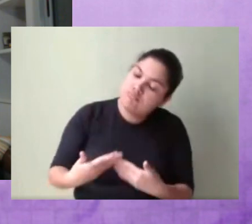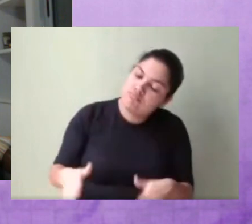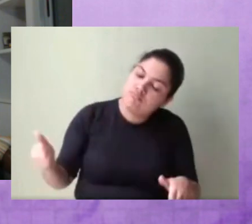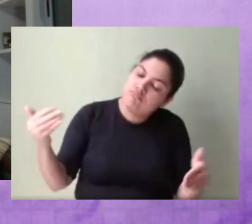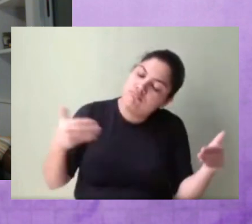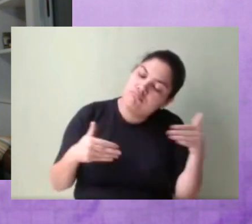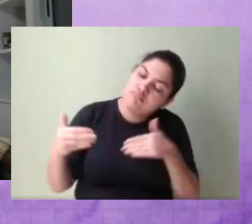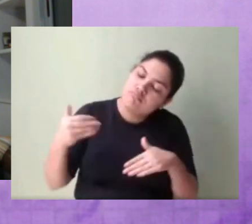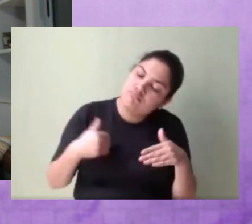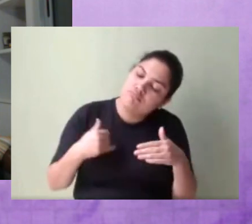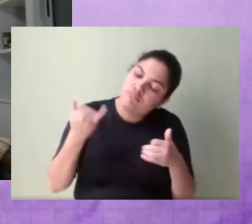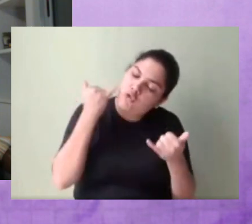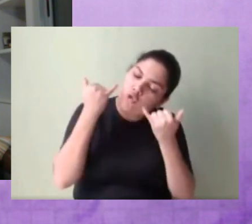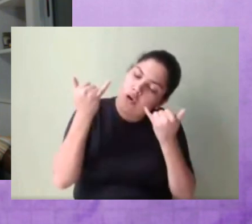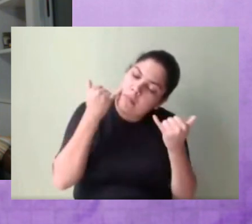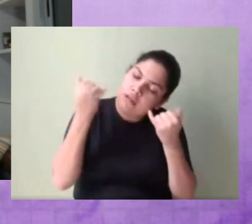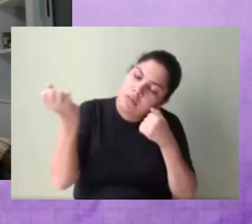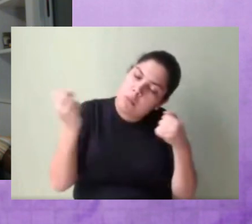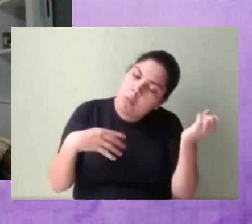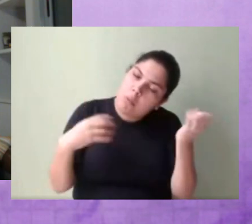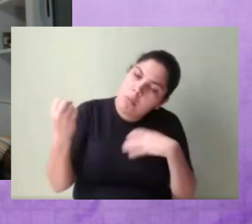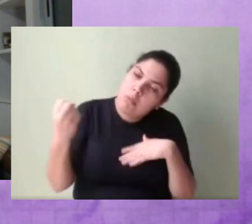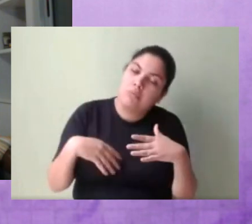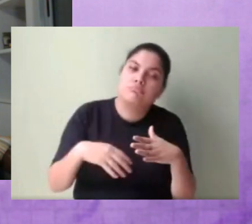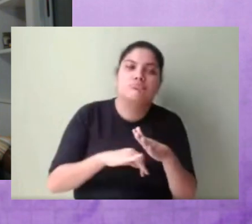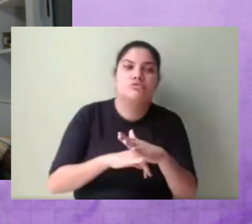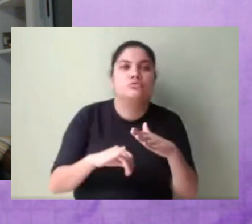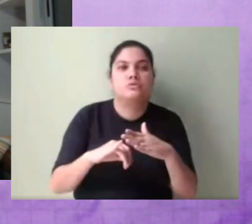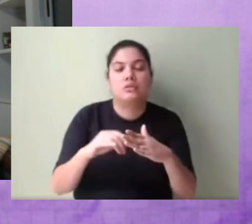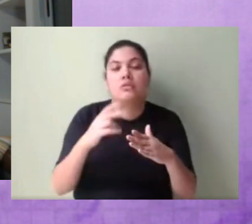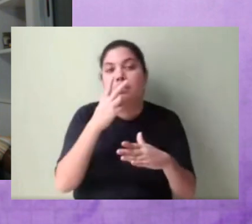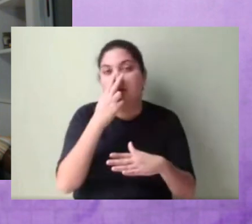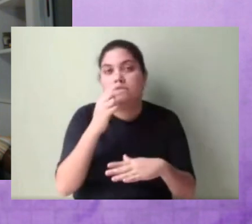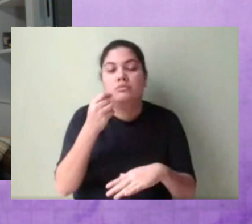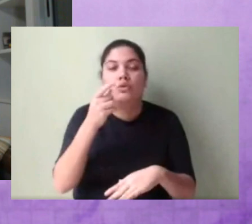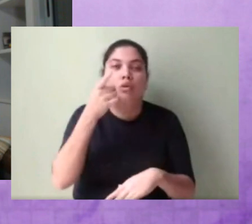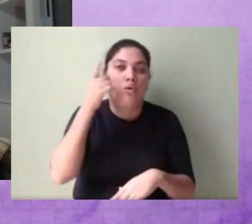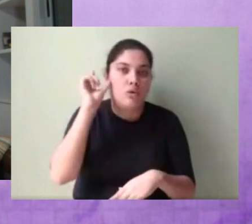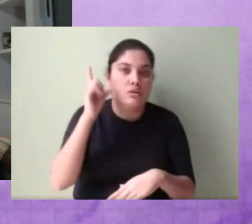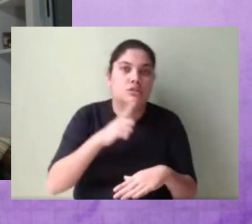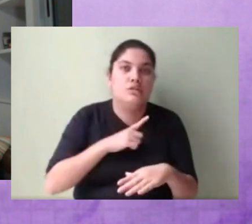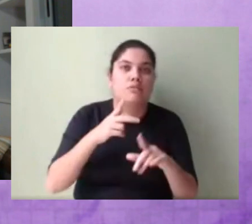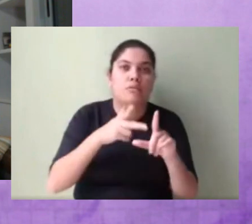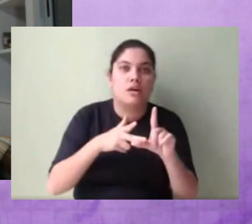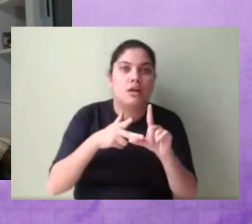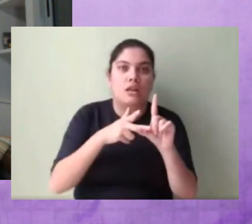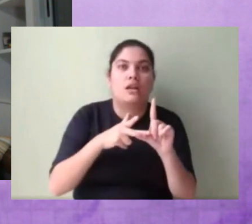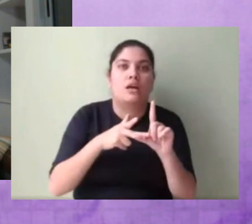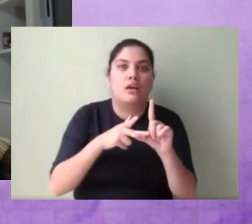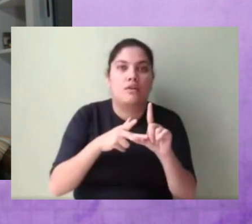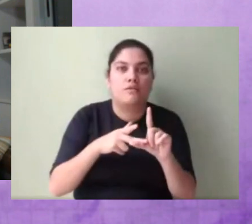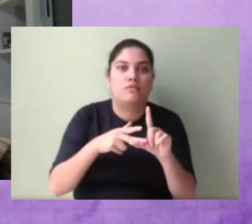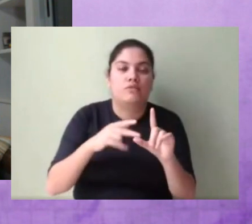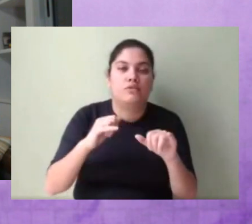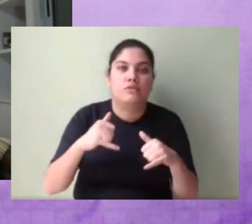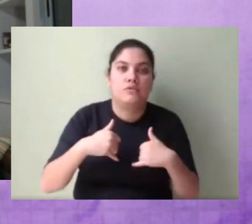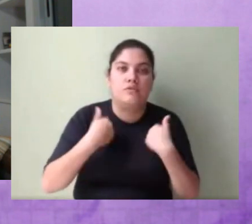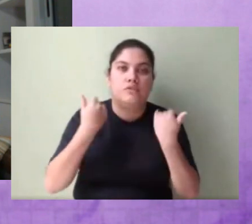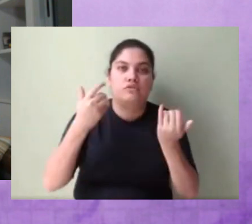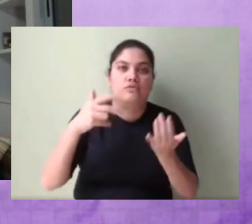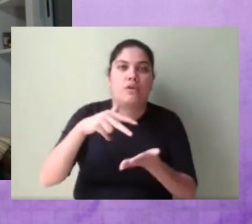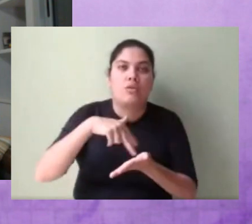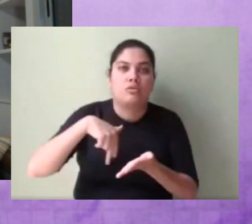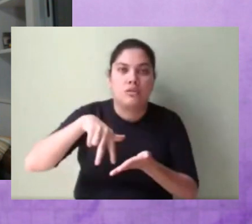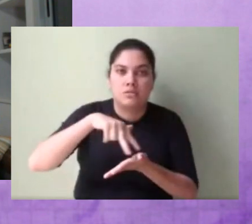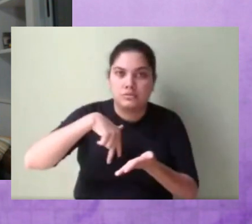né, da questão do gênero, da raça, da renda, né, e aí a professora é uma